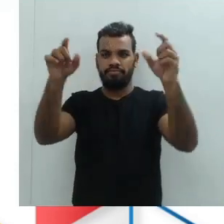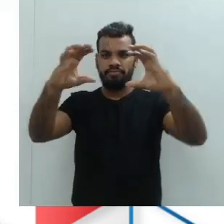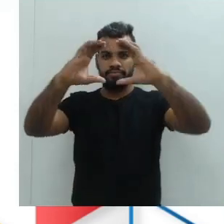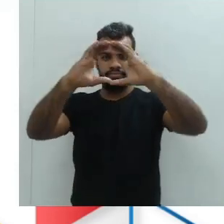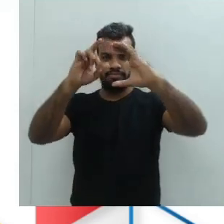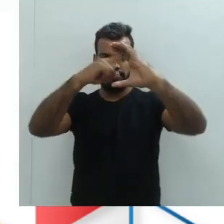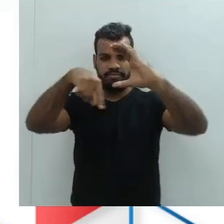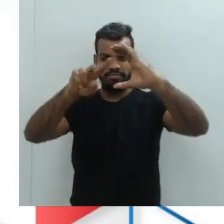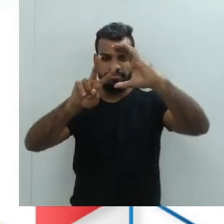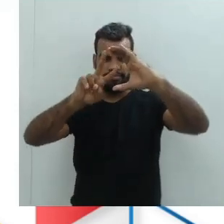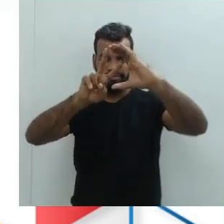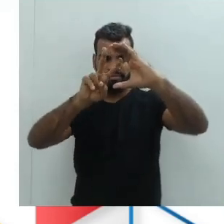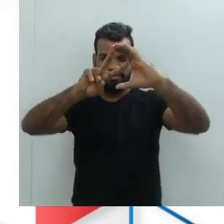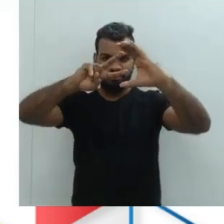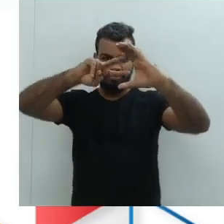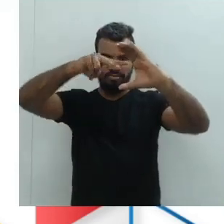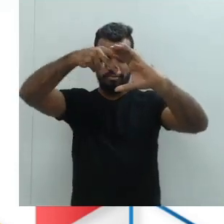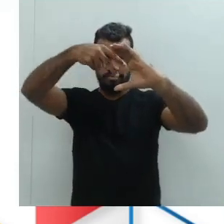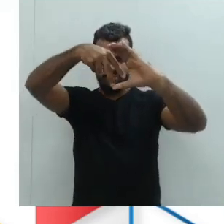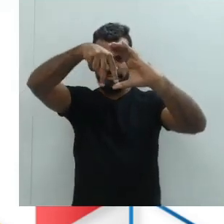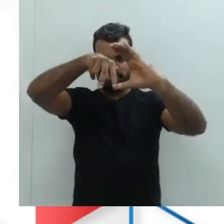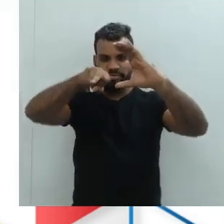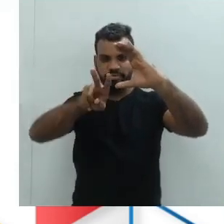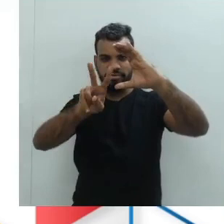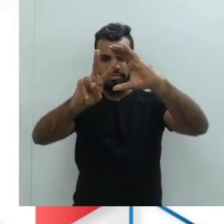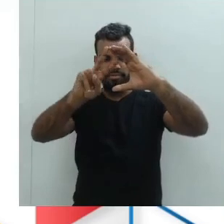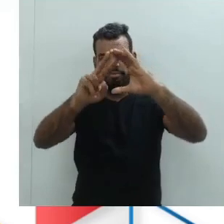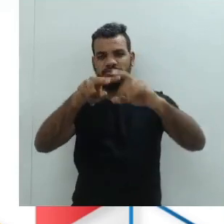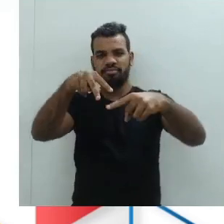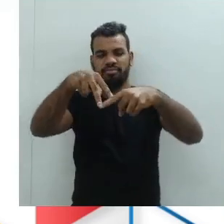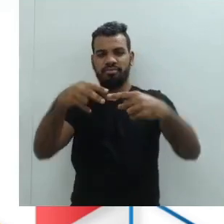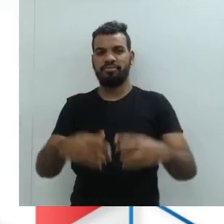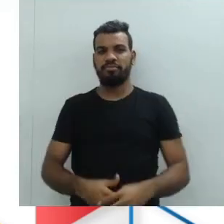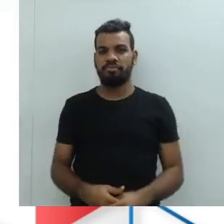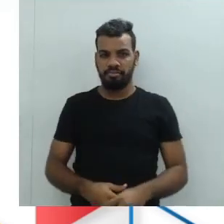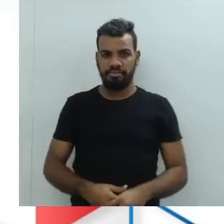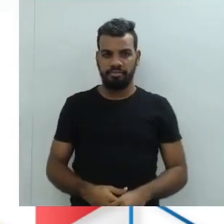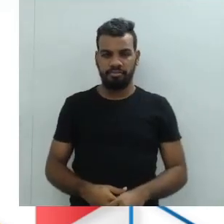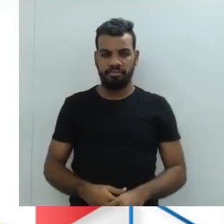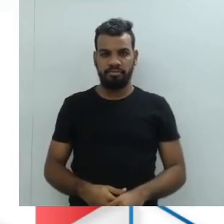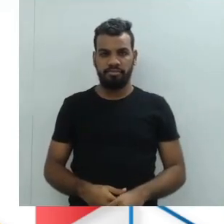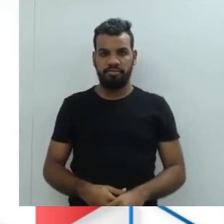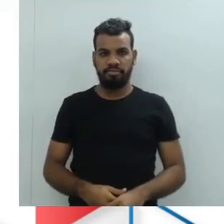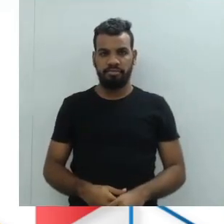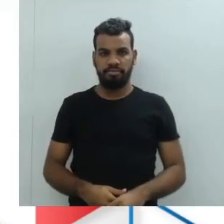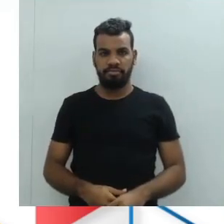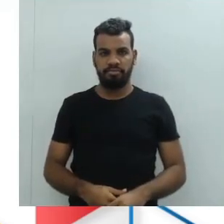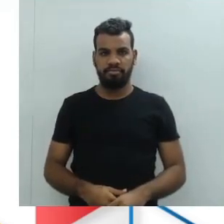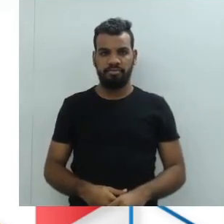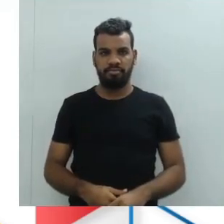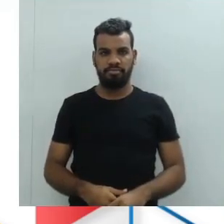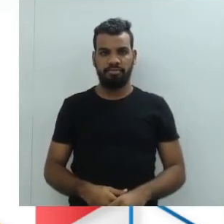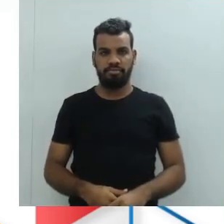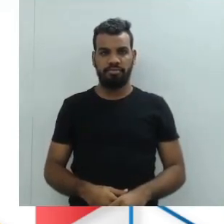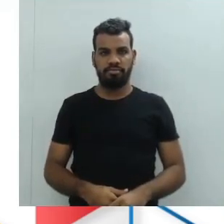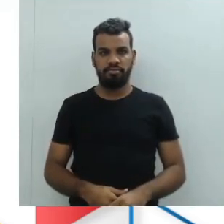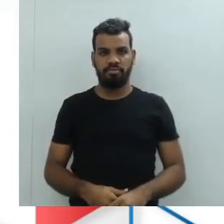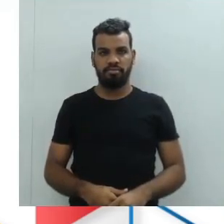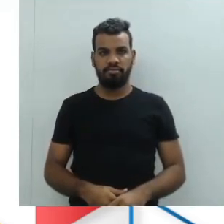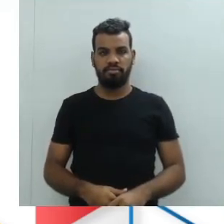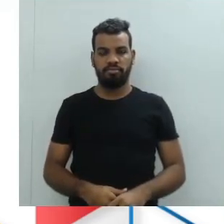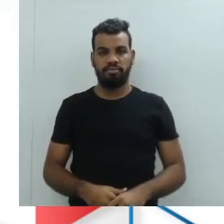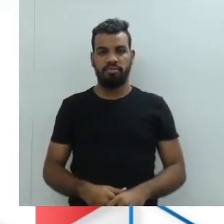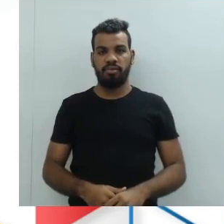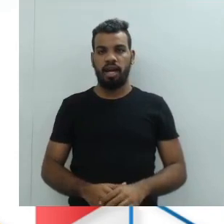aí, e aí você vê em formato de um círculo, conhecido como gráfico de pizza. Aí os gráficos a